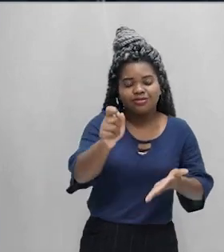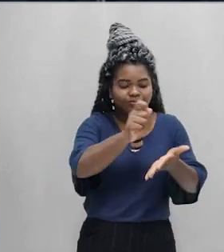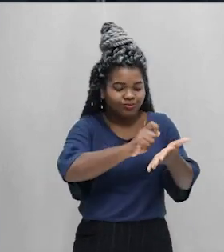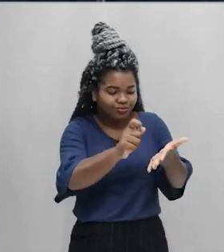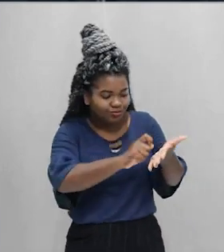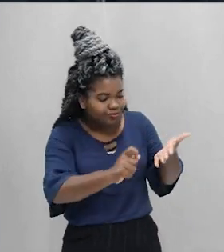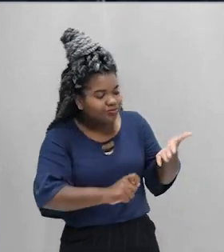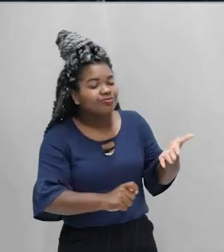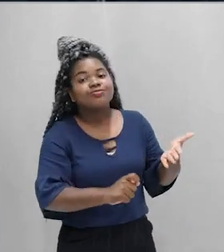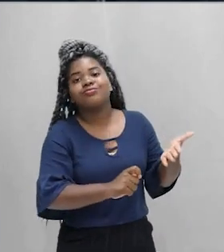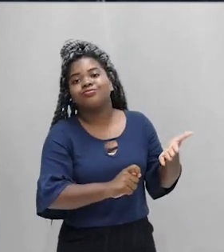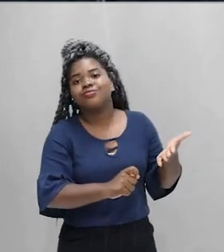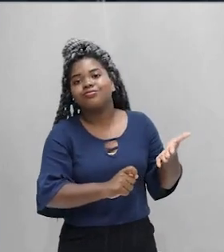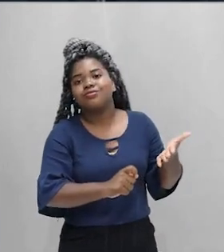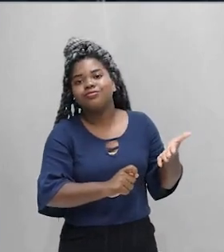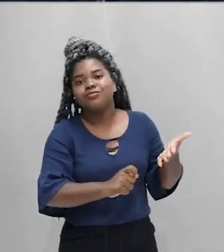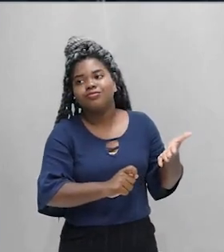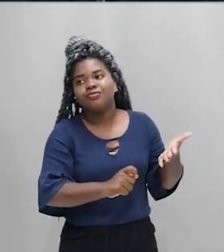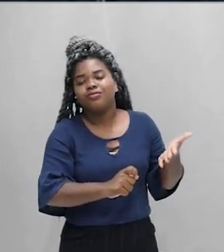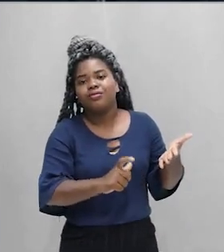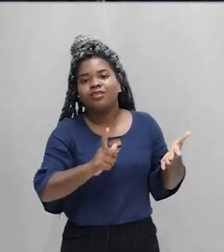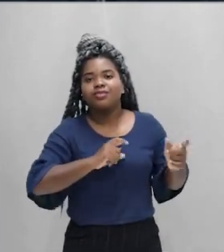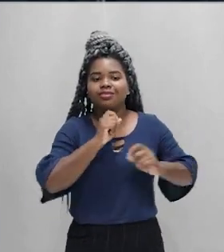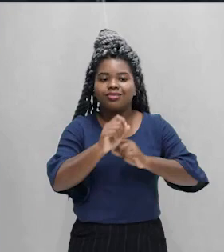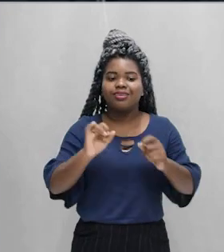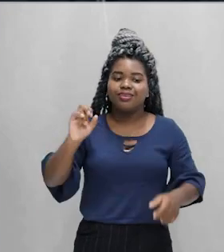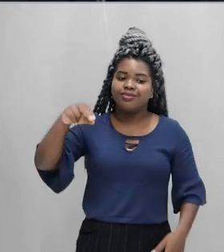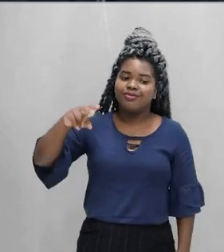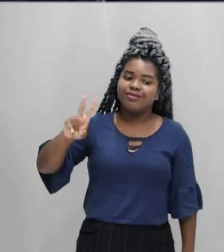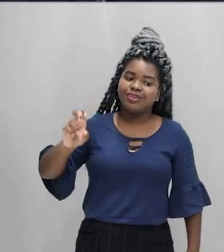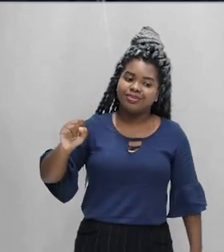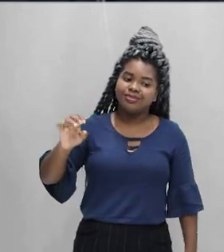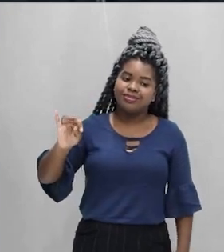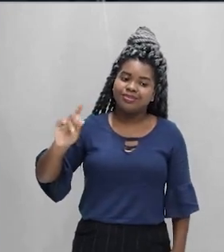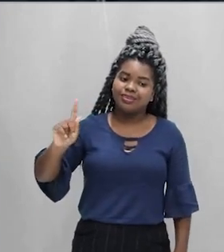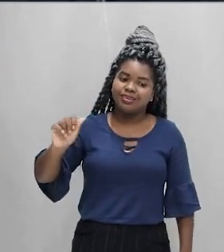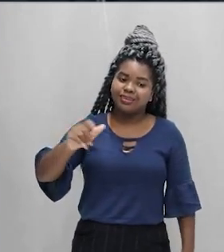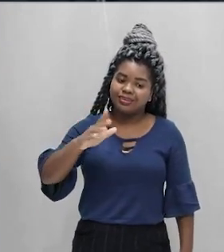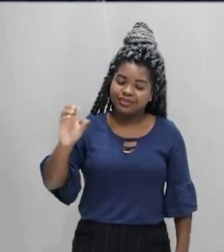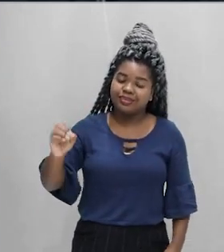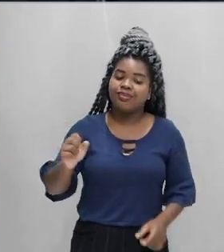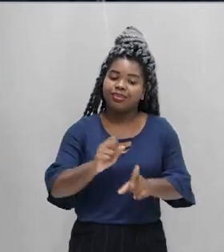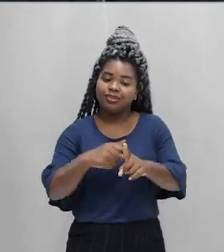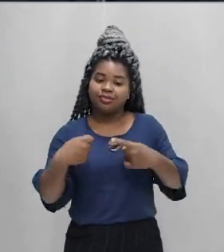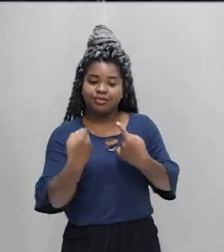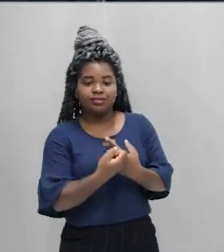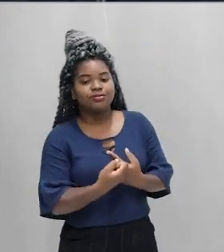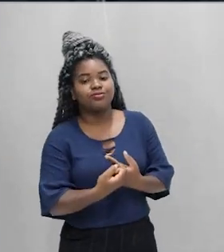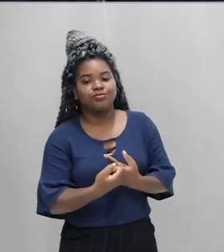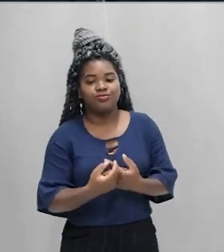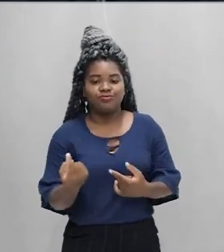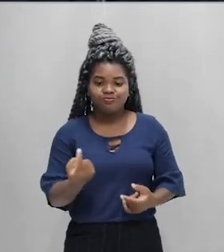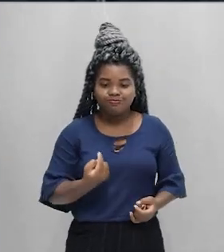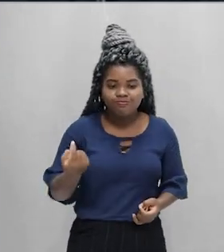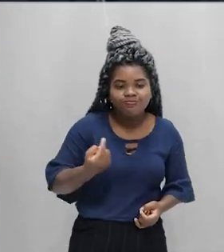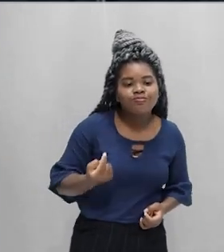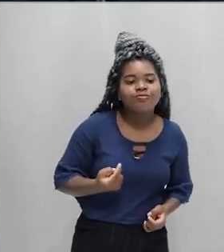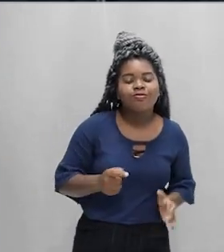escrita, tá? Da arte literária. Então, assim, essa investigação da sociedade e dos esses caracteres individuais vão